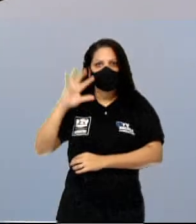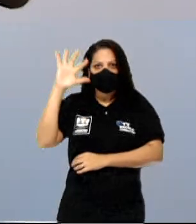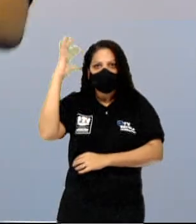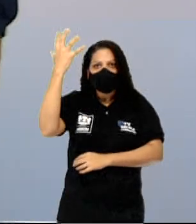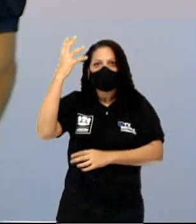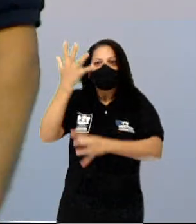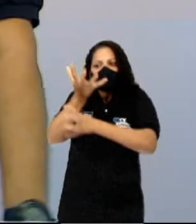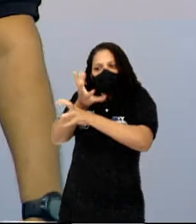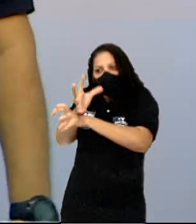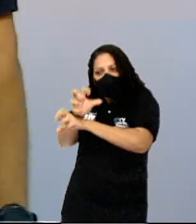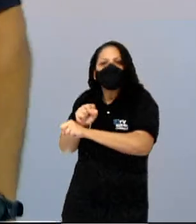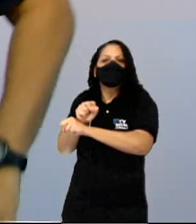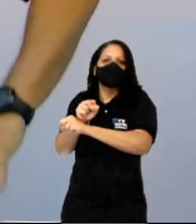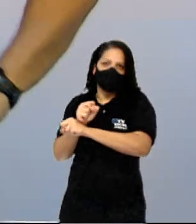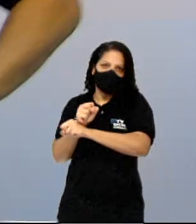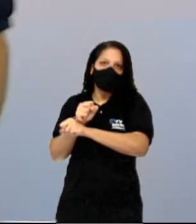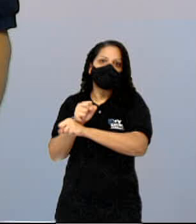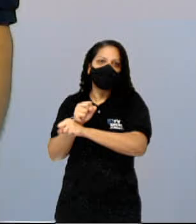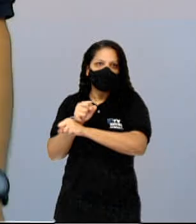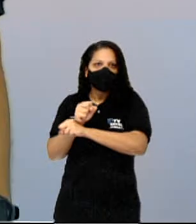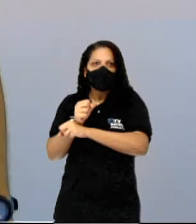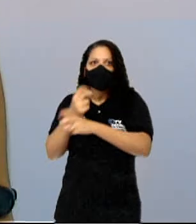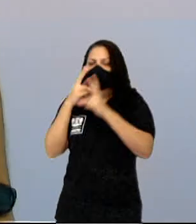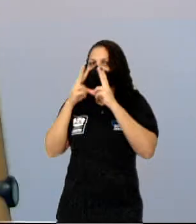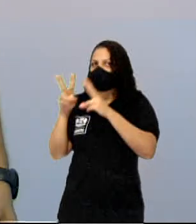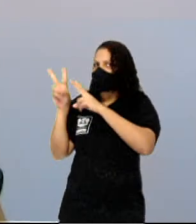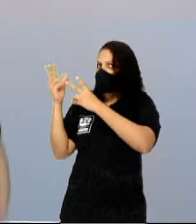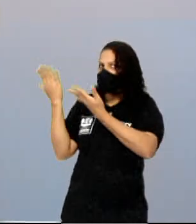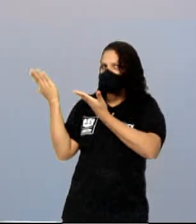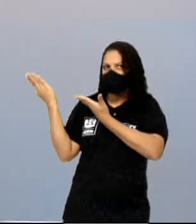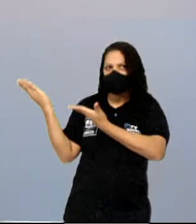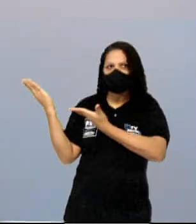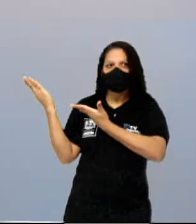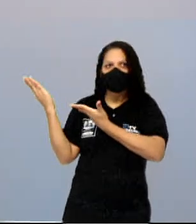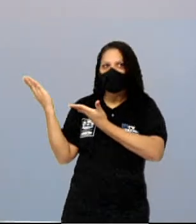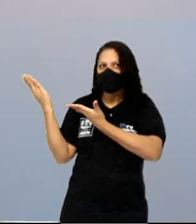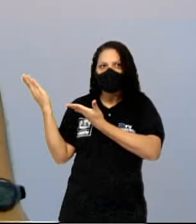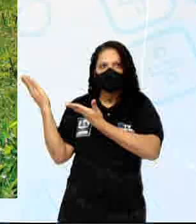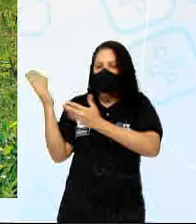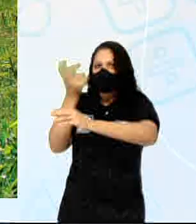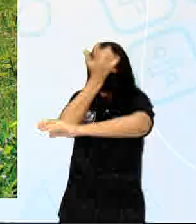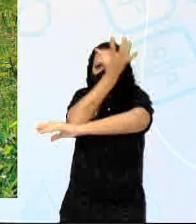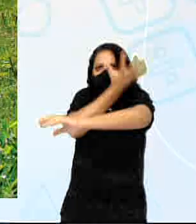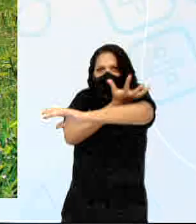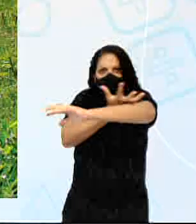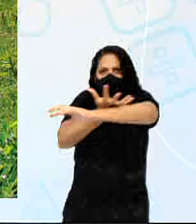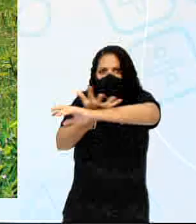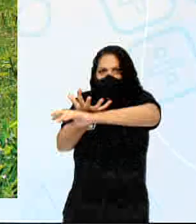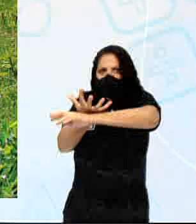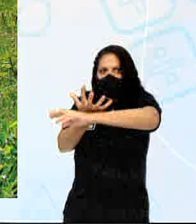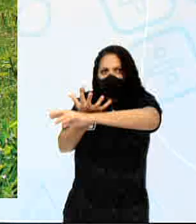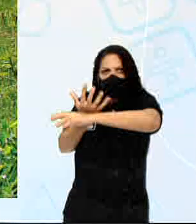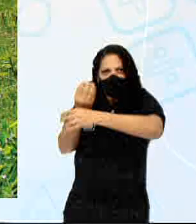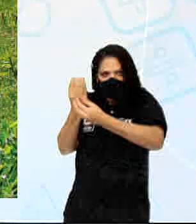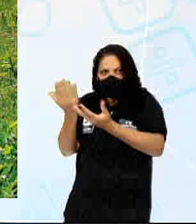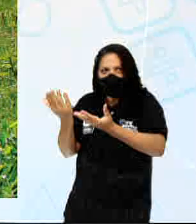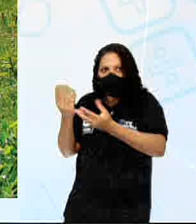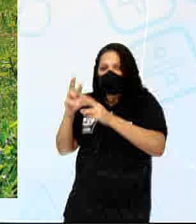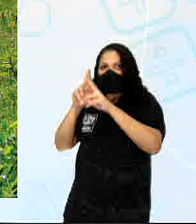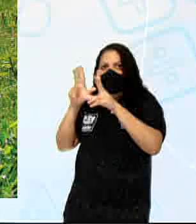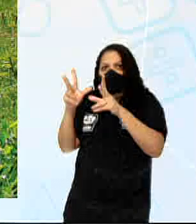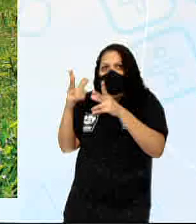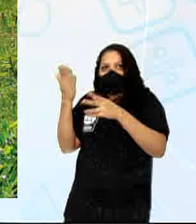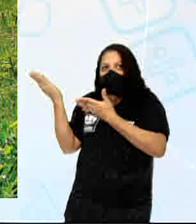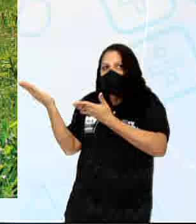Nem parece a mesma vegetação, nem parece o mesmo domínio. Olha o que acontece no período da chuva. As plantas ficam